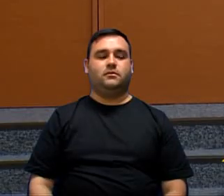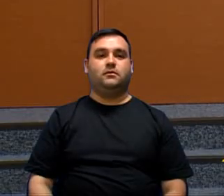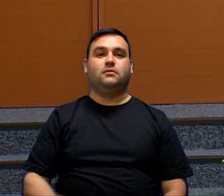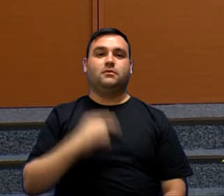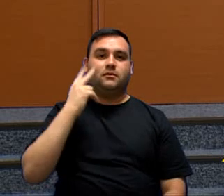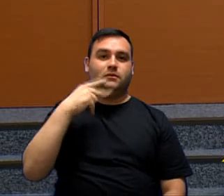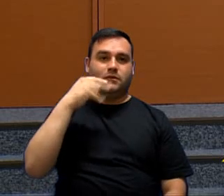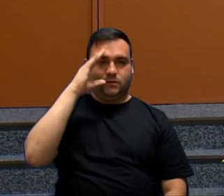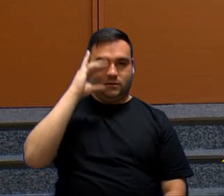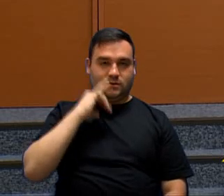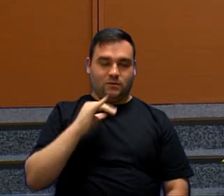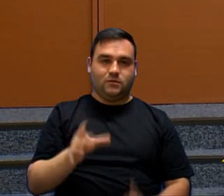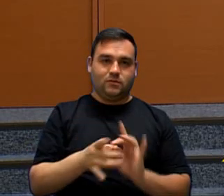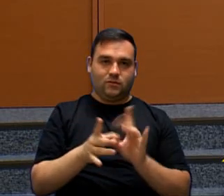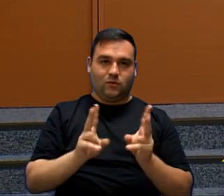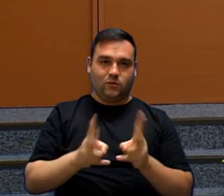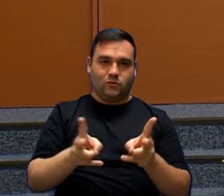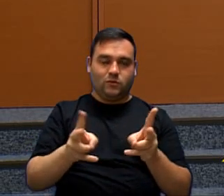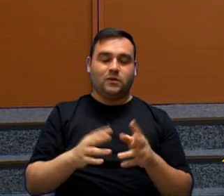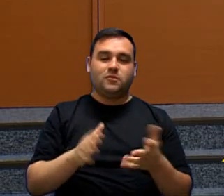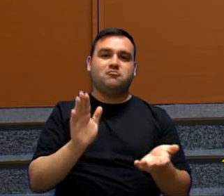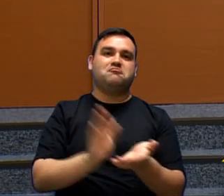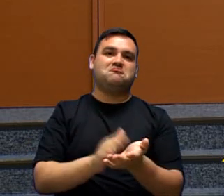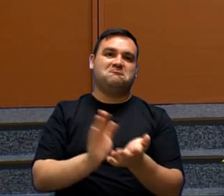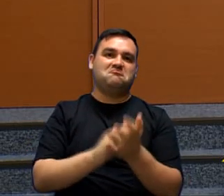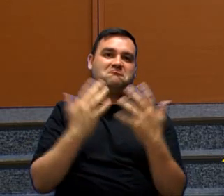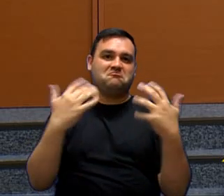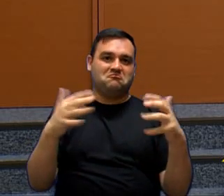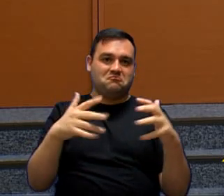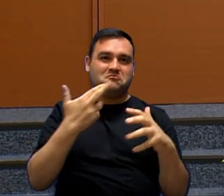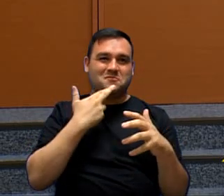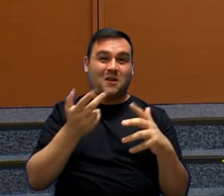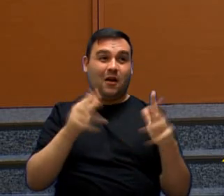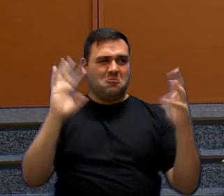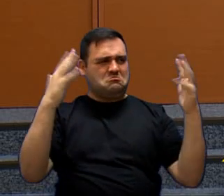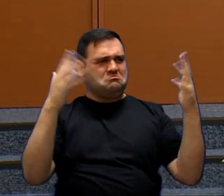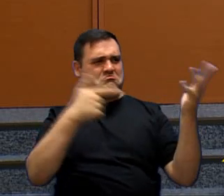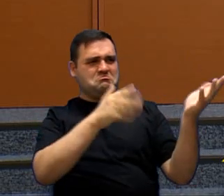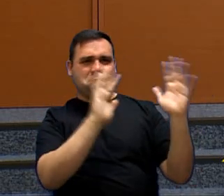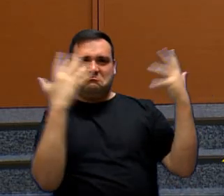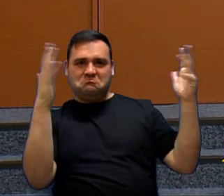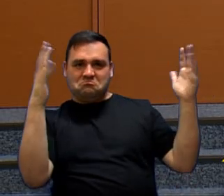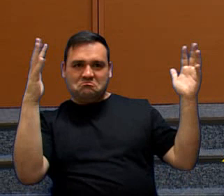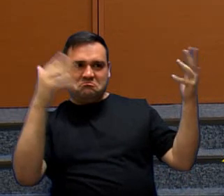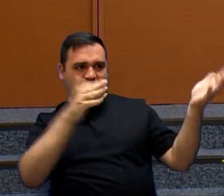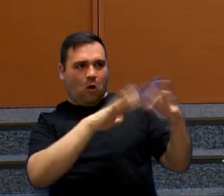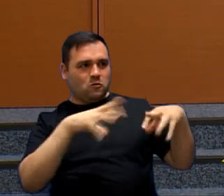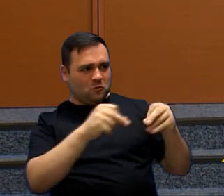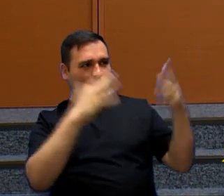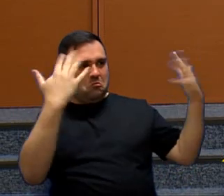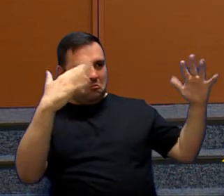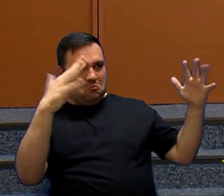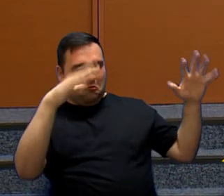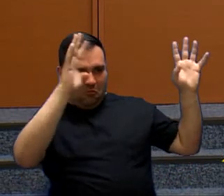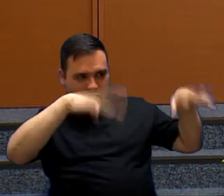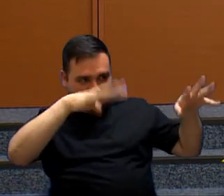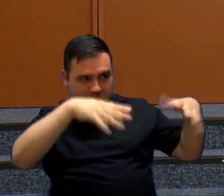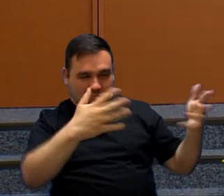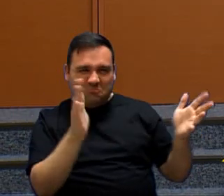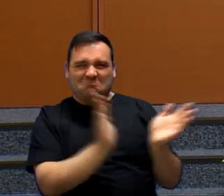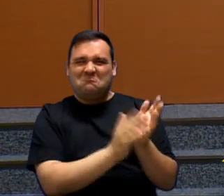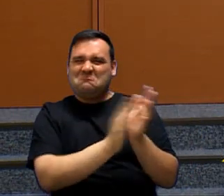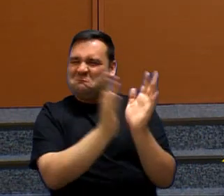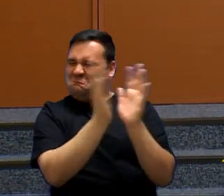Vereador Iara. Pois não. Pode, vamos continuar. Parabéns, Manga, parabéns. Vamos bater uma salva de palmas pro Manga aqui, por favor, com todo mundo aqui.